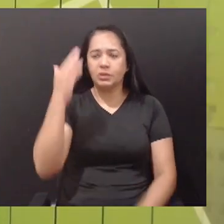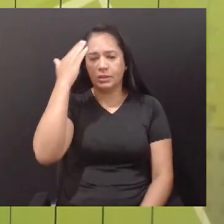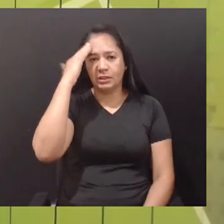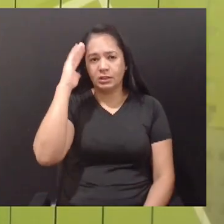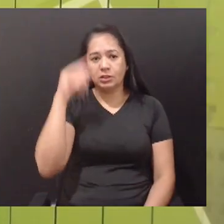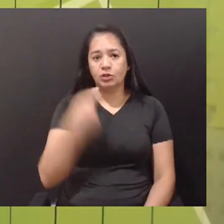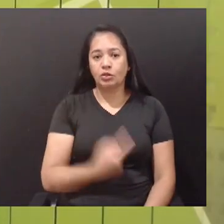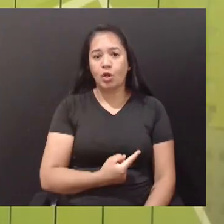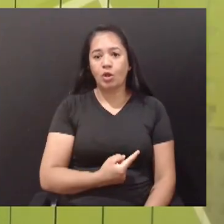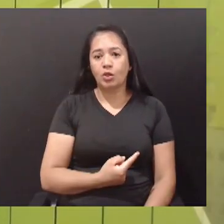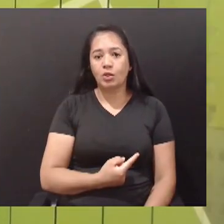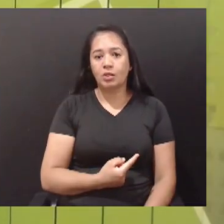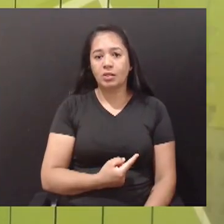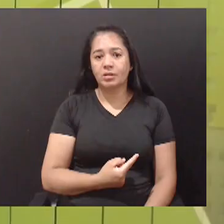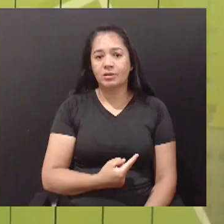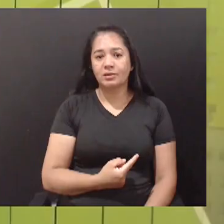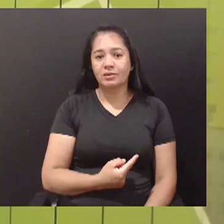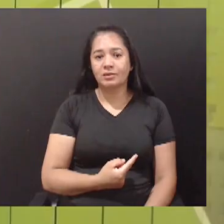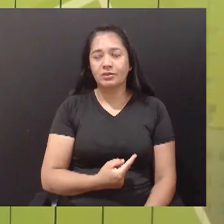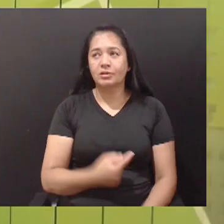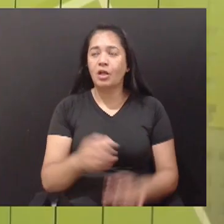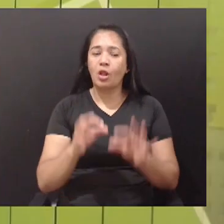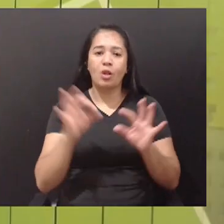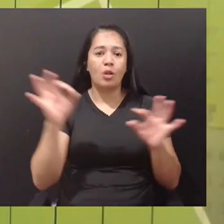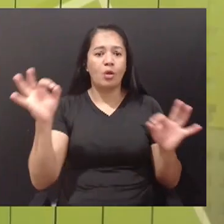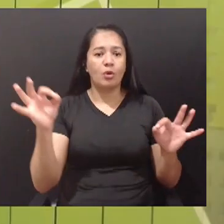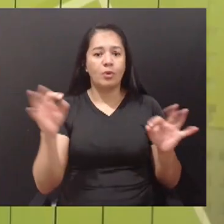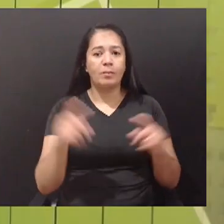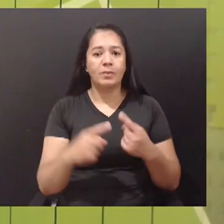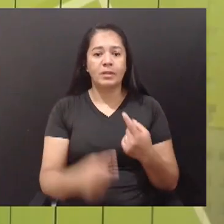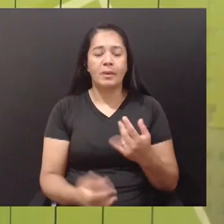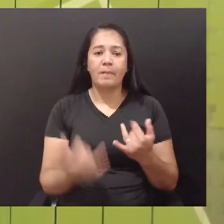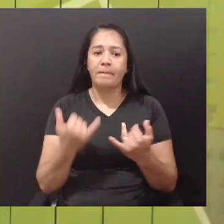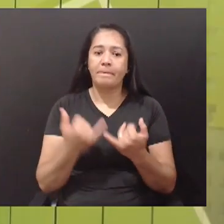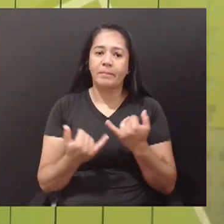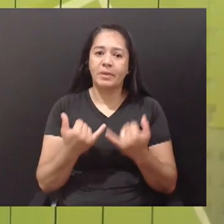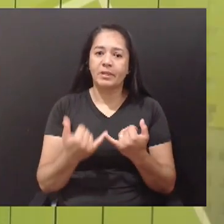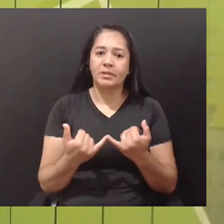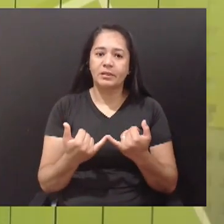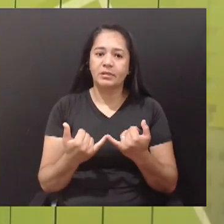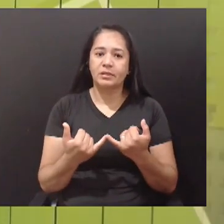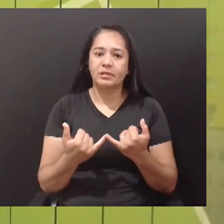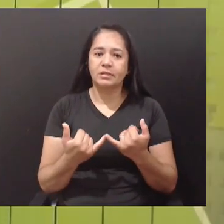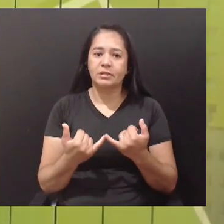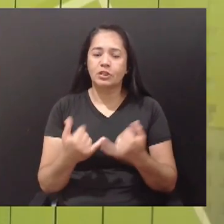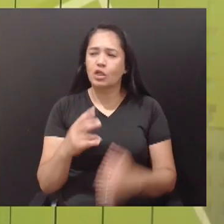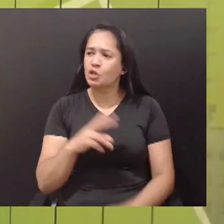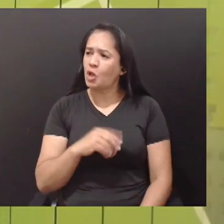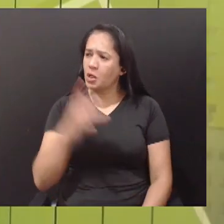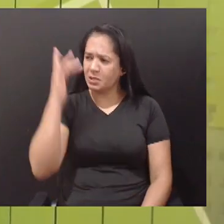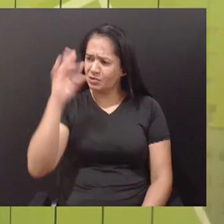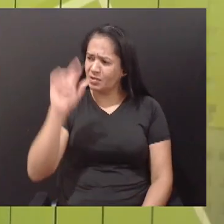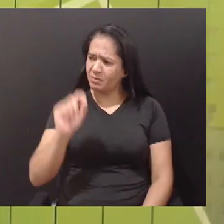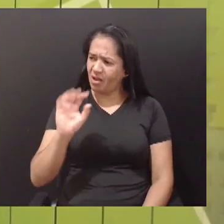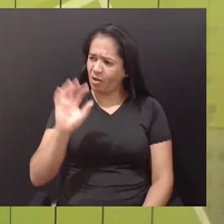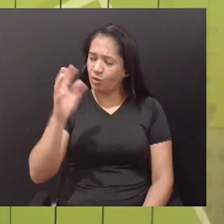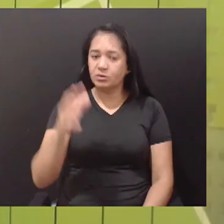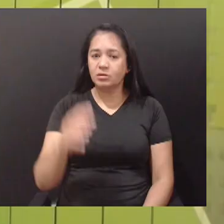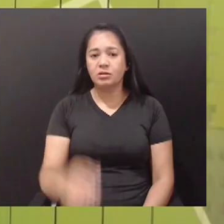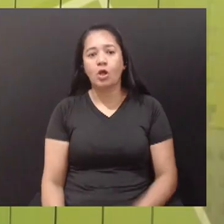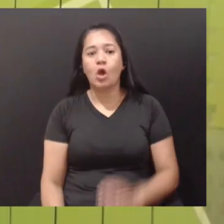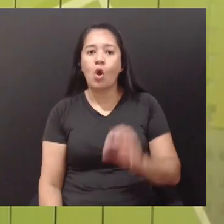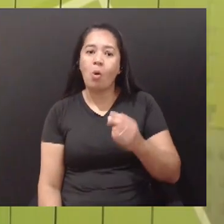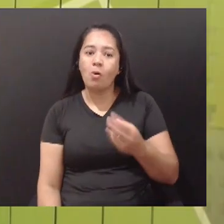somos leigos, né? A gente está tão longe, mas parece que, poxa, ninguém sabia que ia acontecer, ou não, sabiam